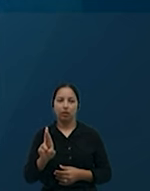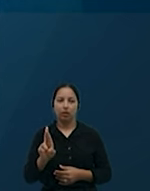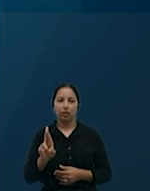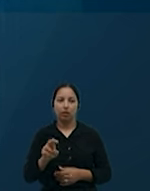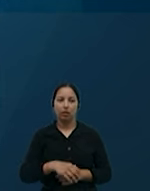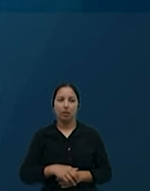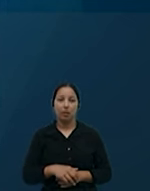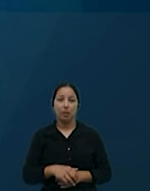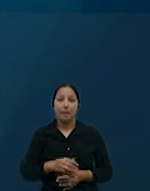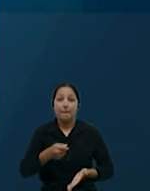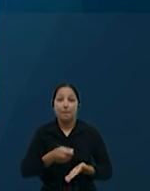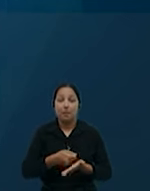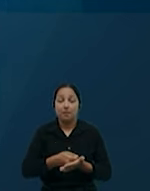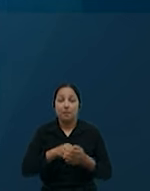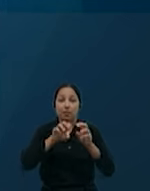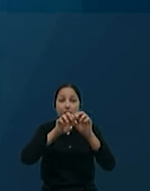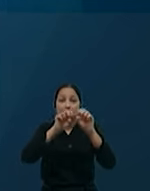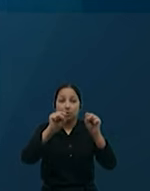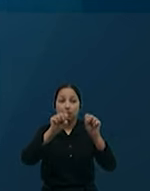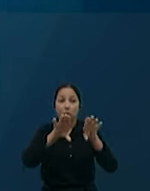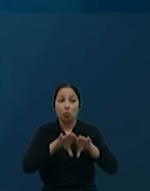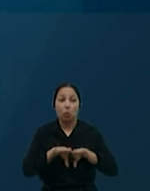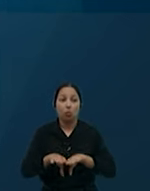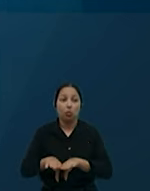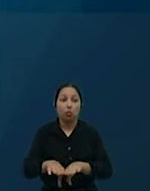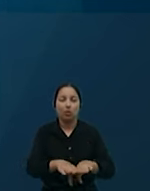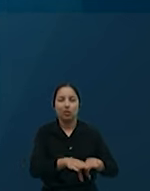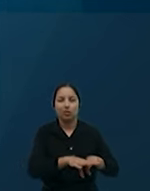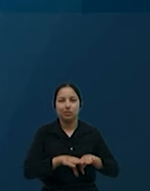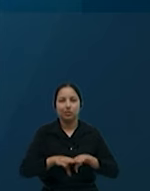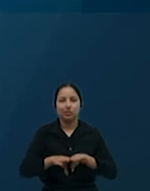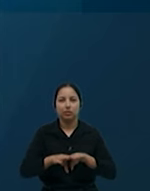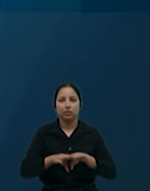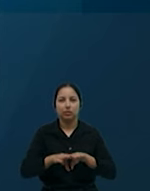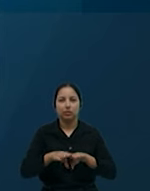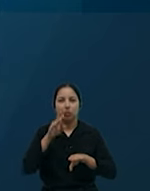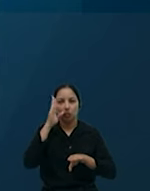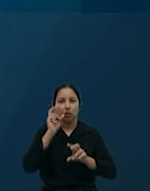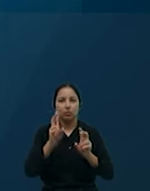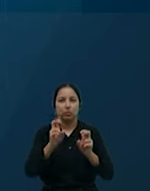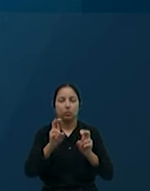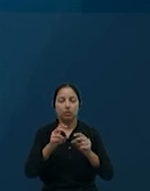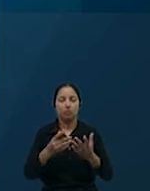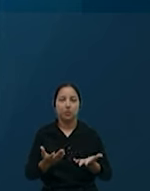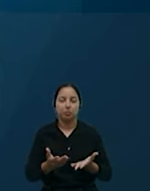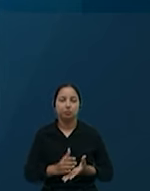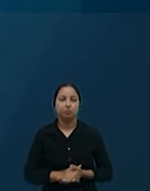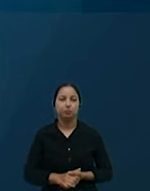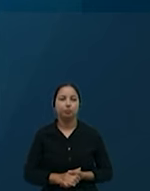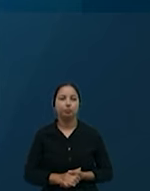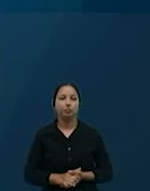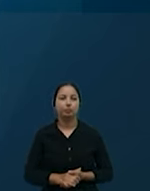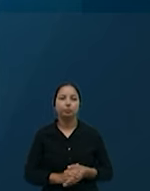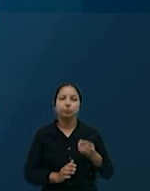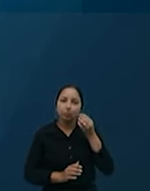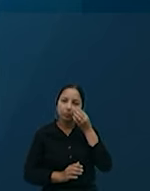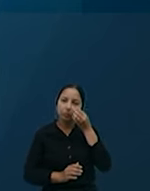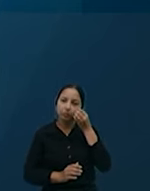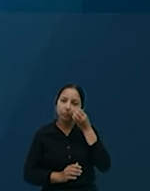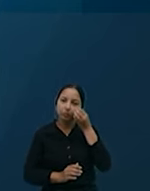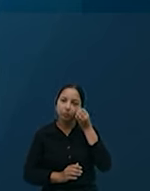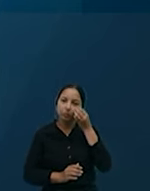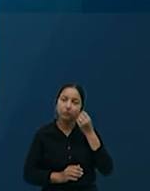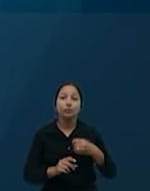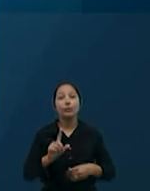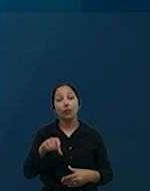provocando o tribunal a que uniformizasse o entendimento acerca dessa matéria. Então, foi esse exatamente o